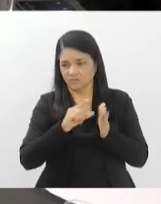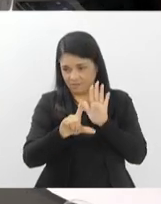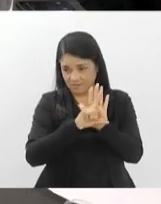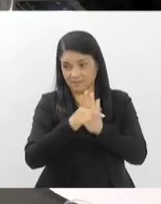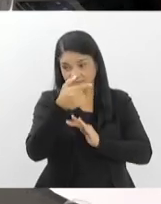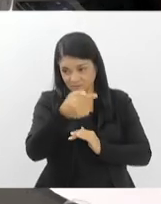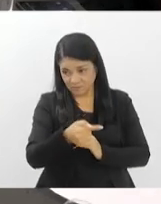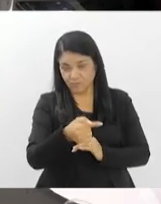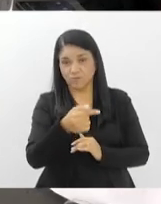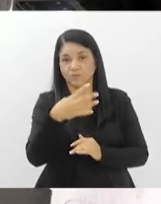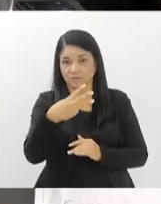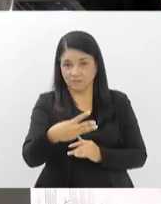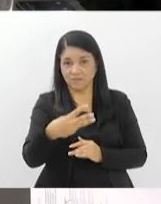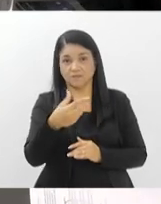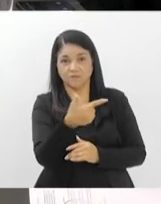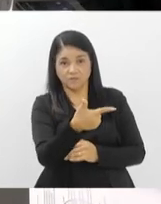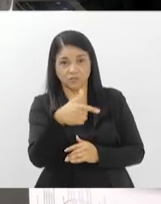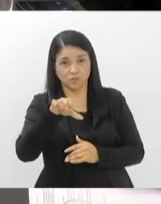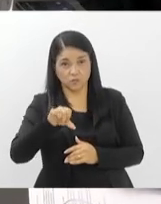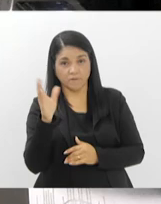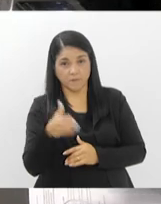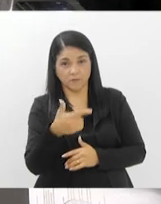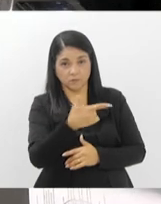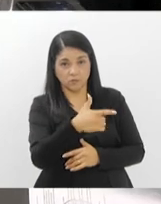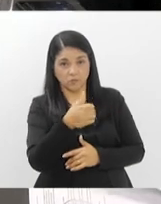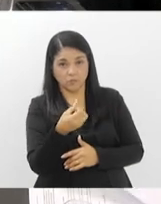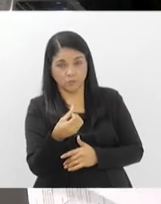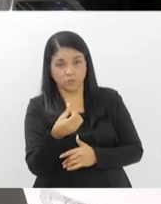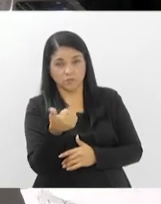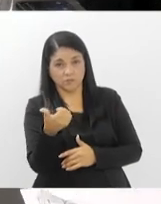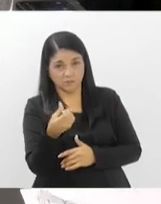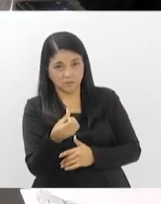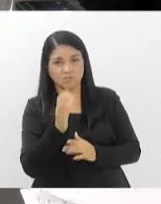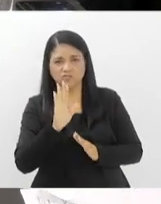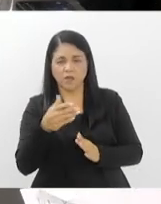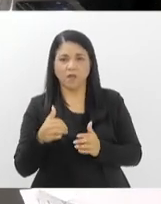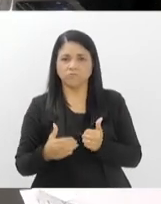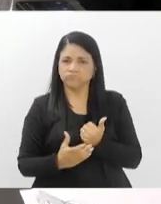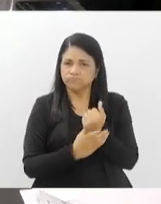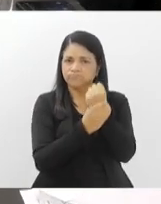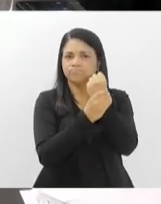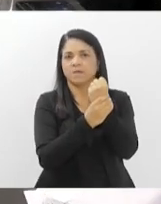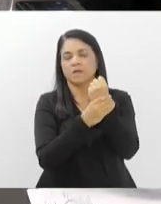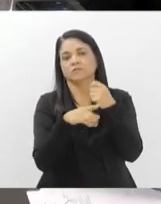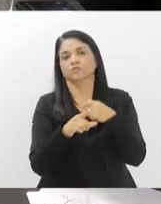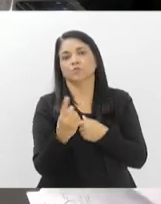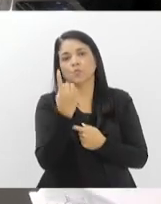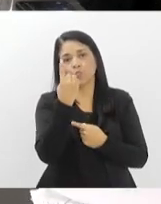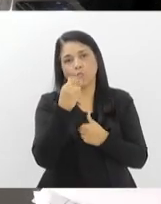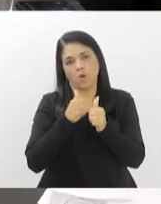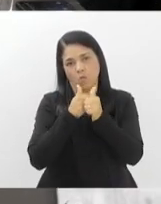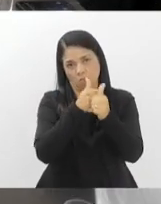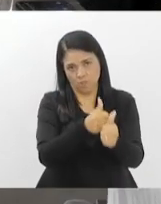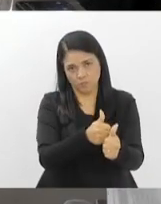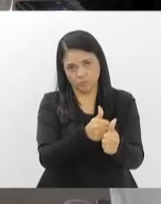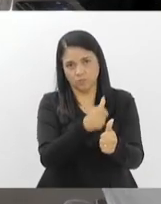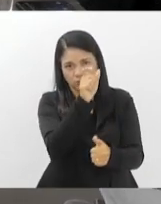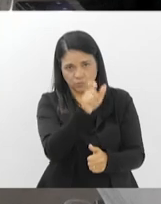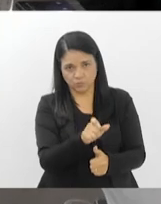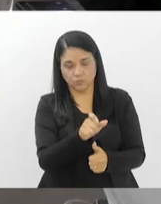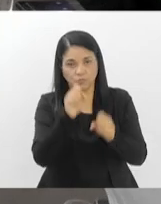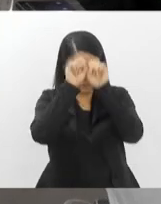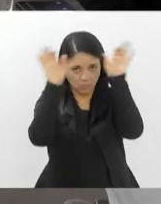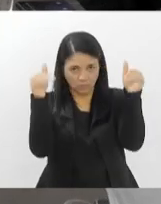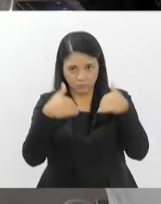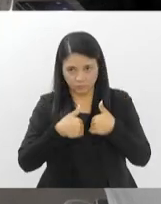de 2016, a lei tá em que vigor, já garante deputado, um sim, acompanhante. Tá, então, eu vou... É para discutir a prejudicabilidade. Então, até para